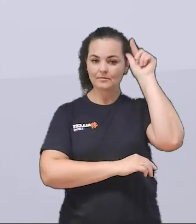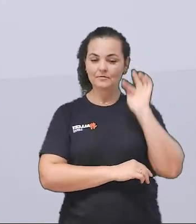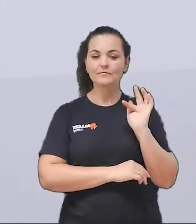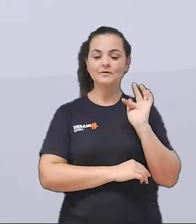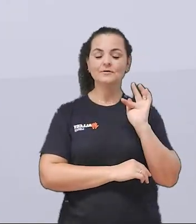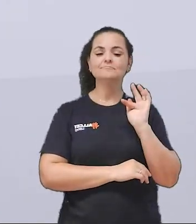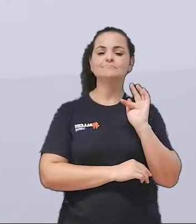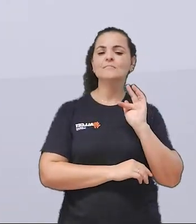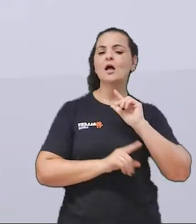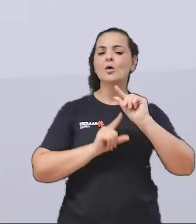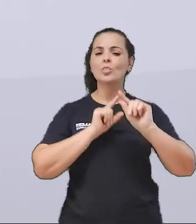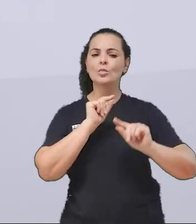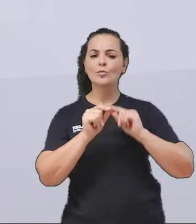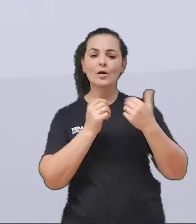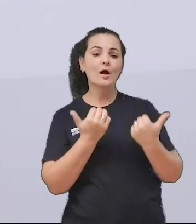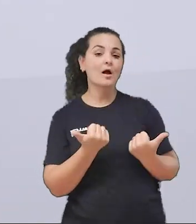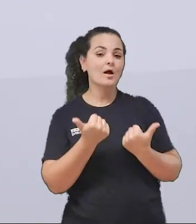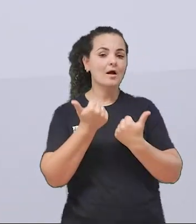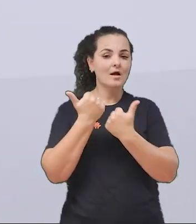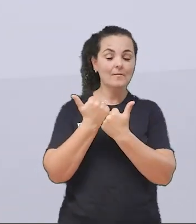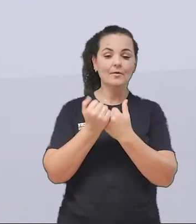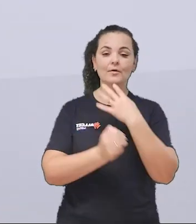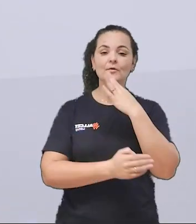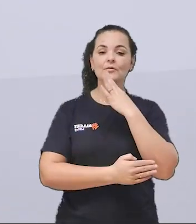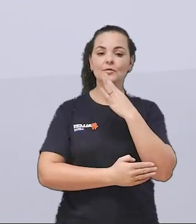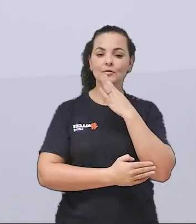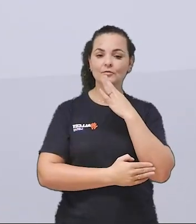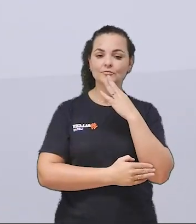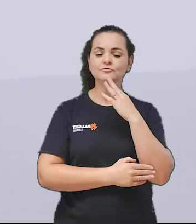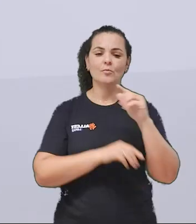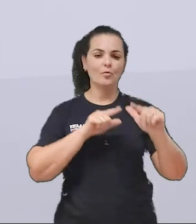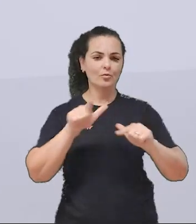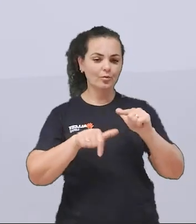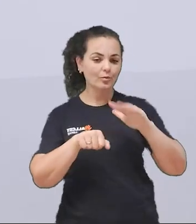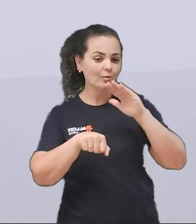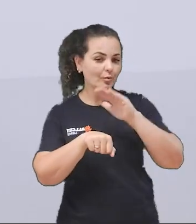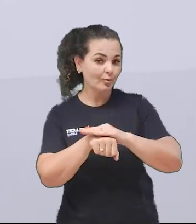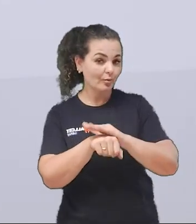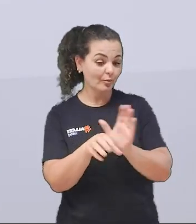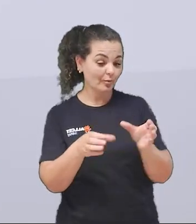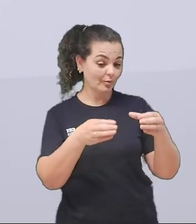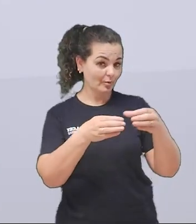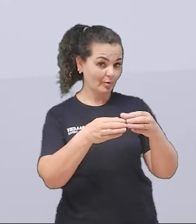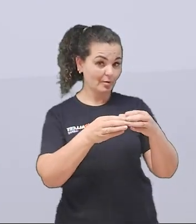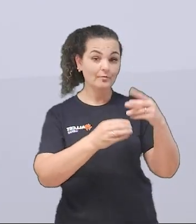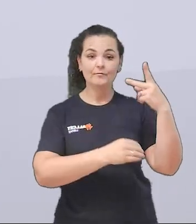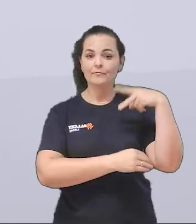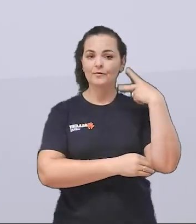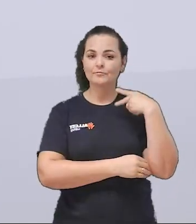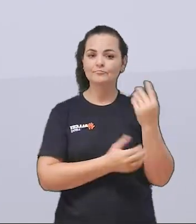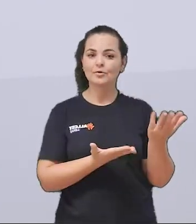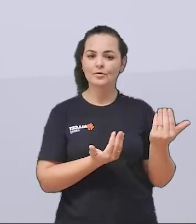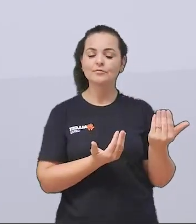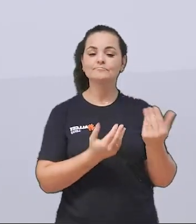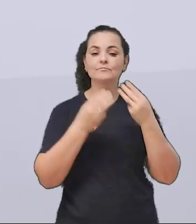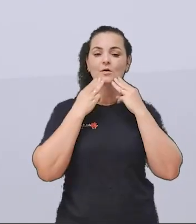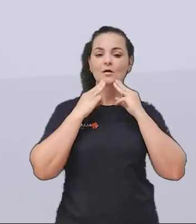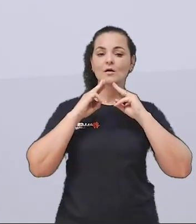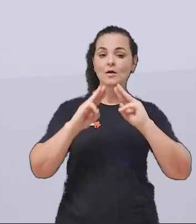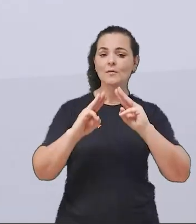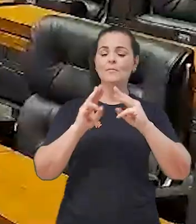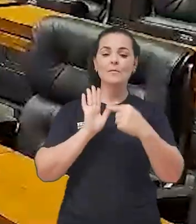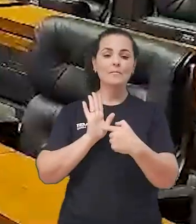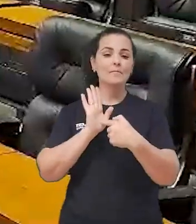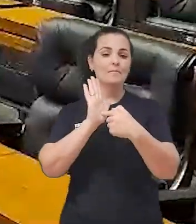vereador luí Fernando Almeida em virtude do seu apoio e reconhecimento ao trabalho realizado pelo grupo de vereadores